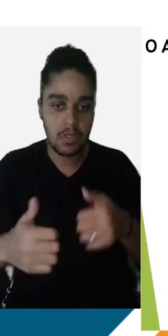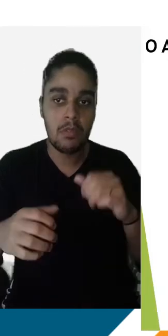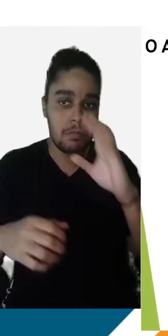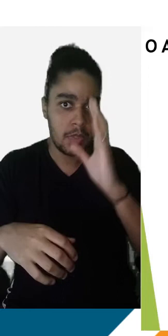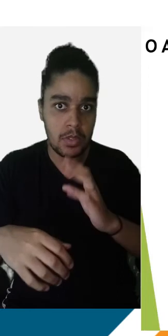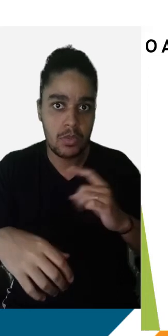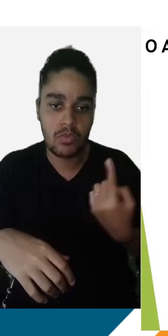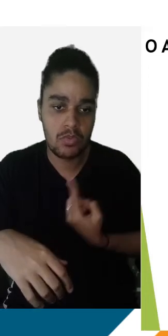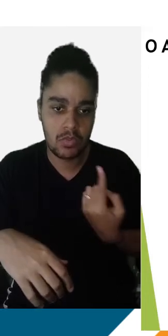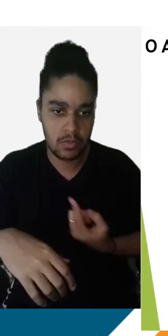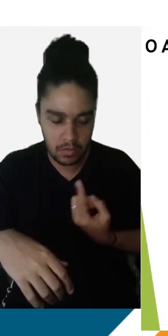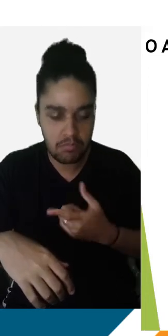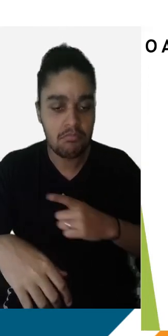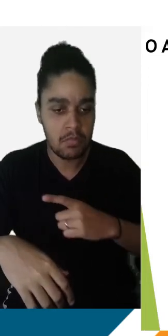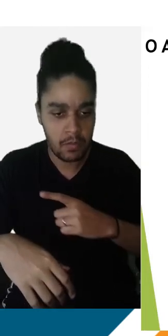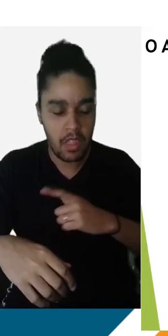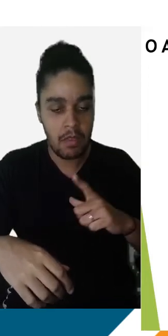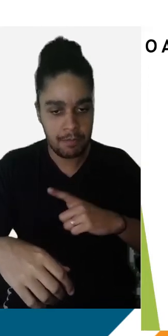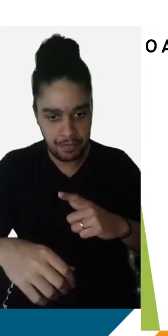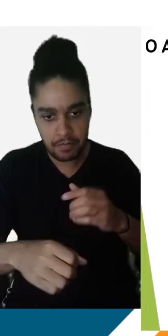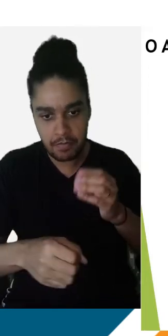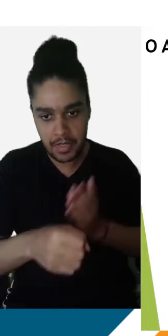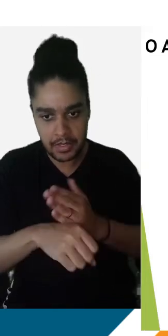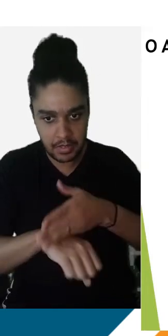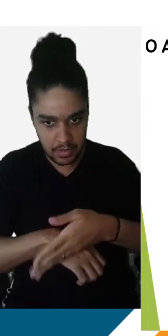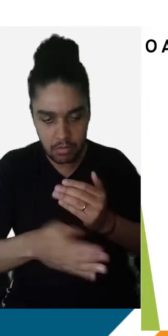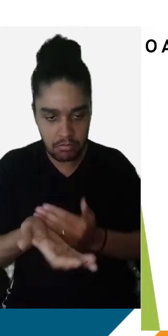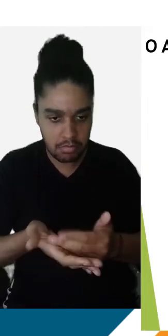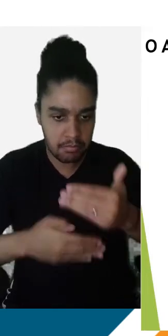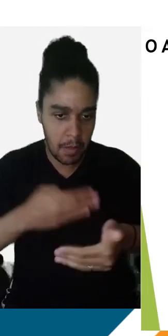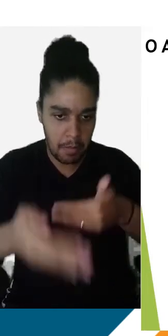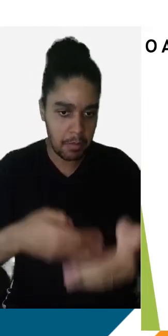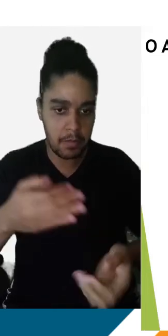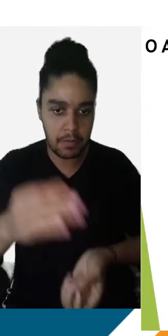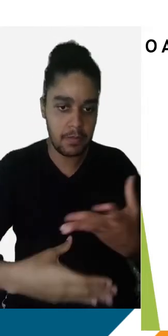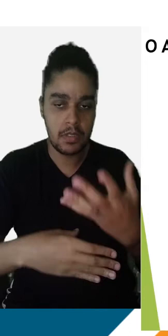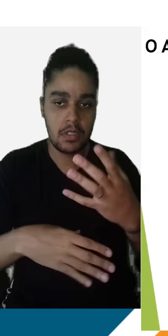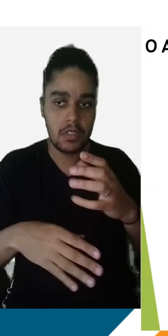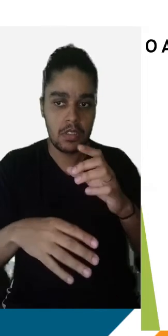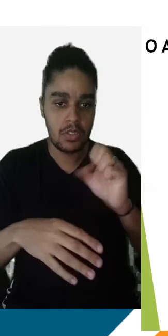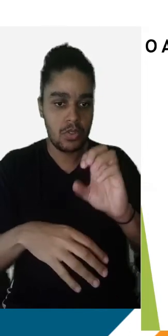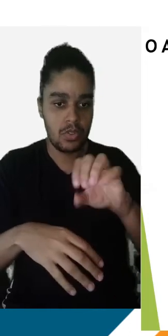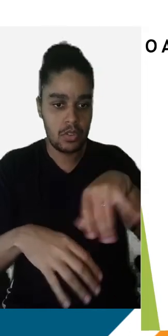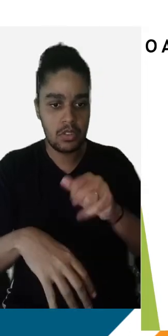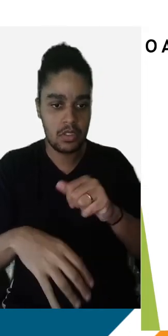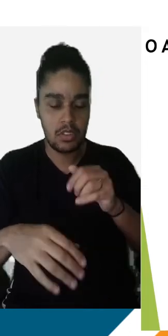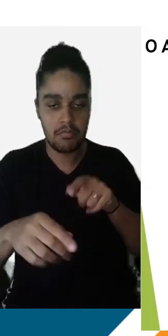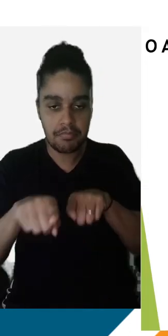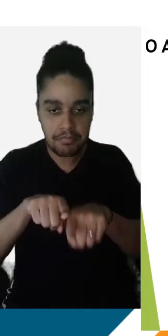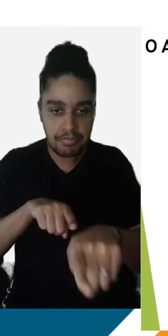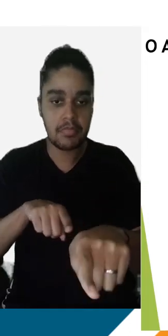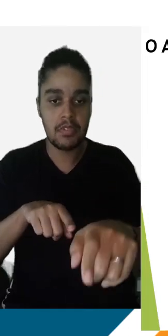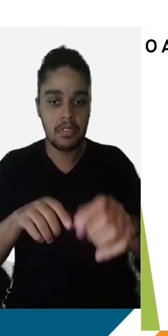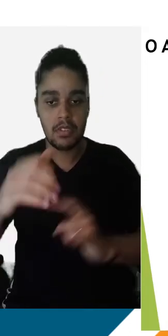No Brasil, a gente tem, né, a entrada e o início do processo, né, da produção da soja, o chamado avanço